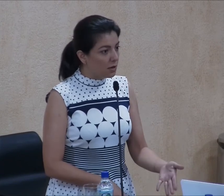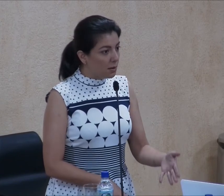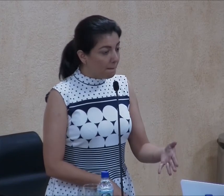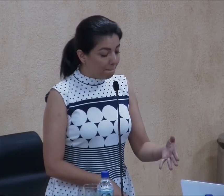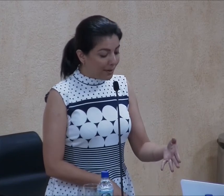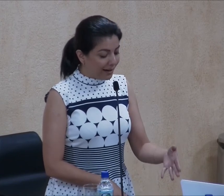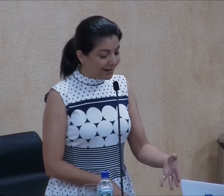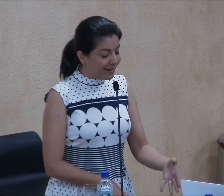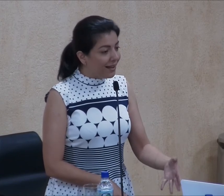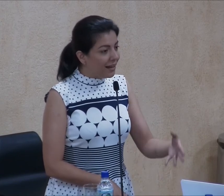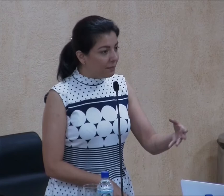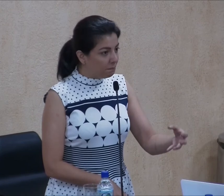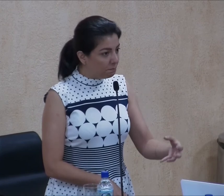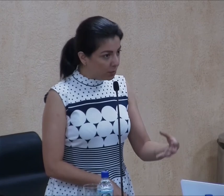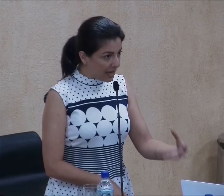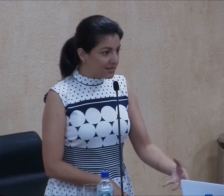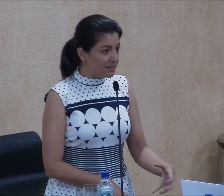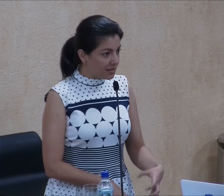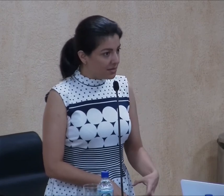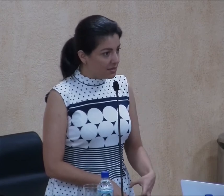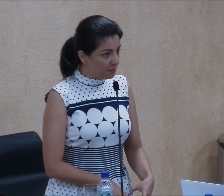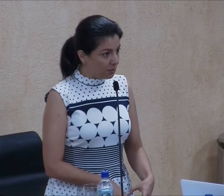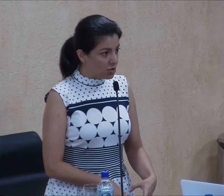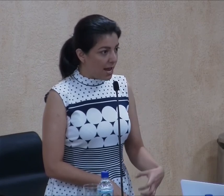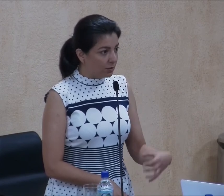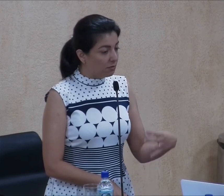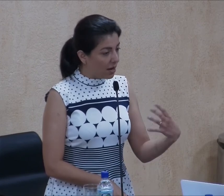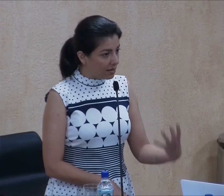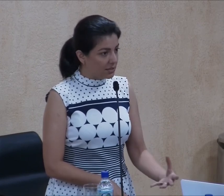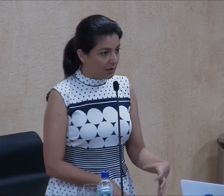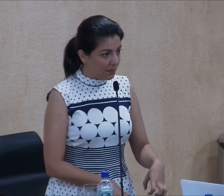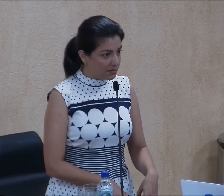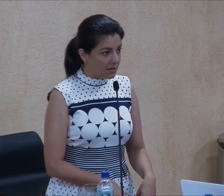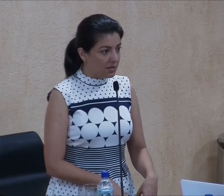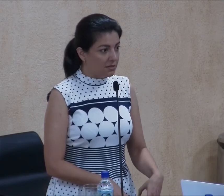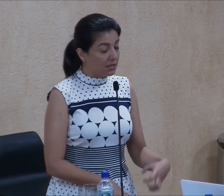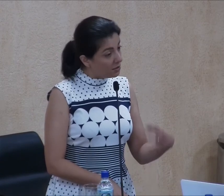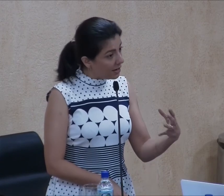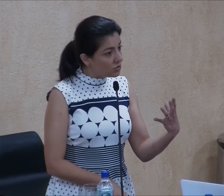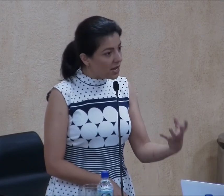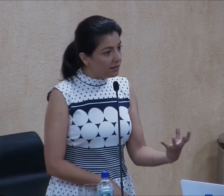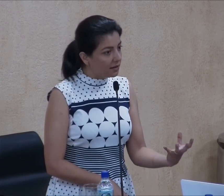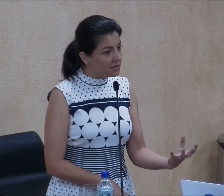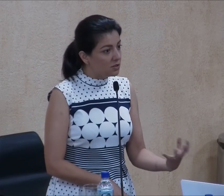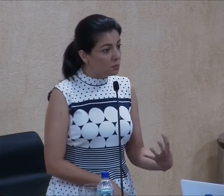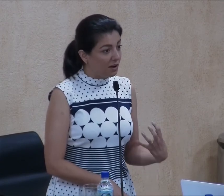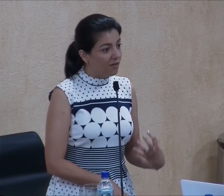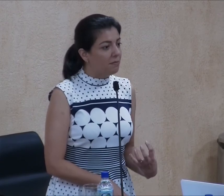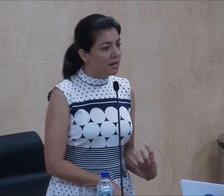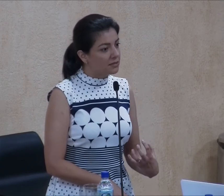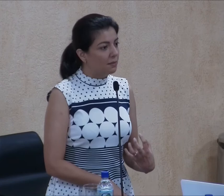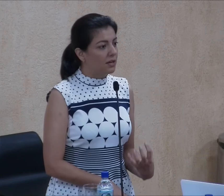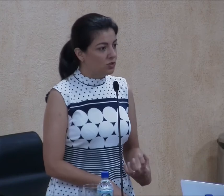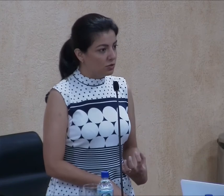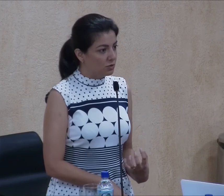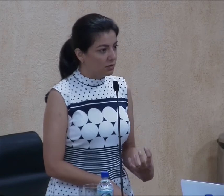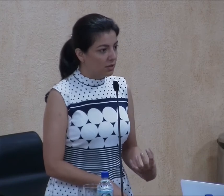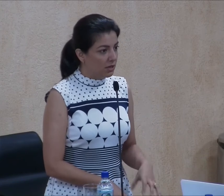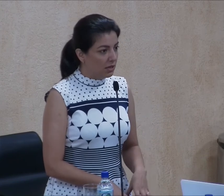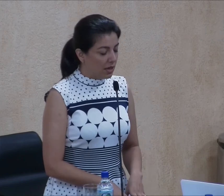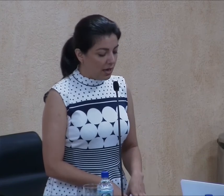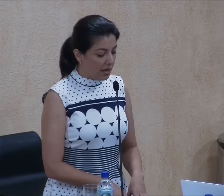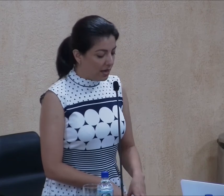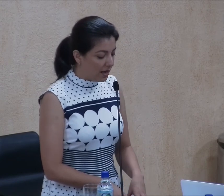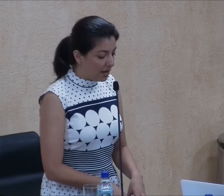esforços para que ele pudesse trazer esse projeto com relação à pesquisa, que eu acho que é interessante para a família saber disso.